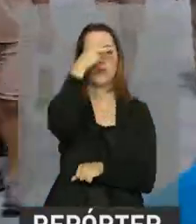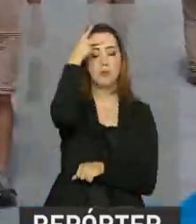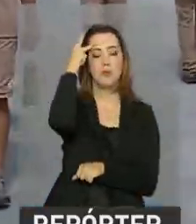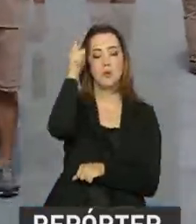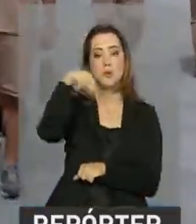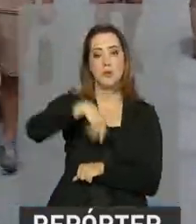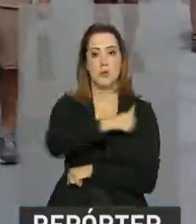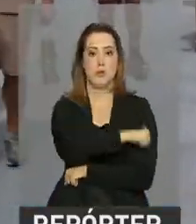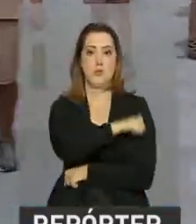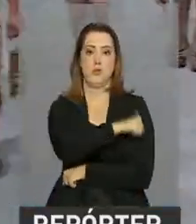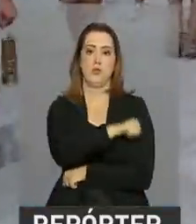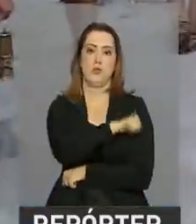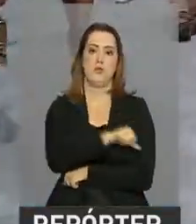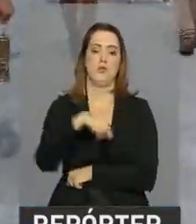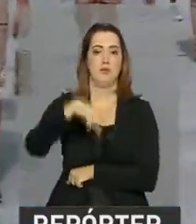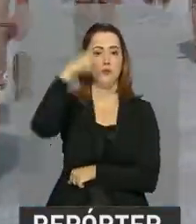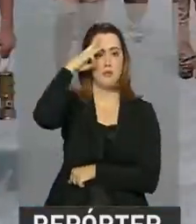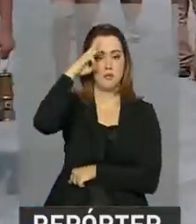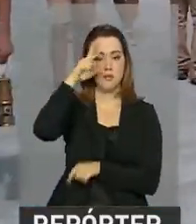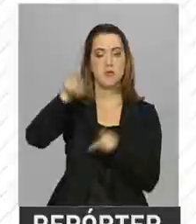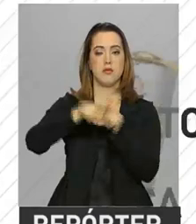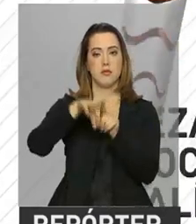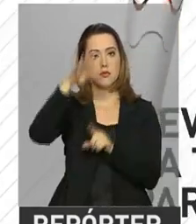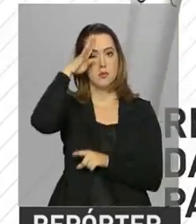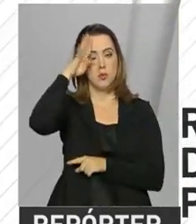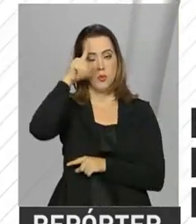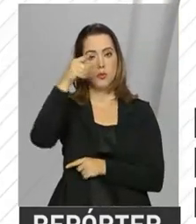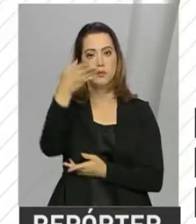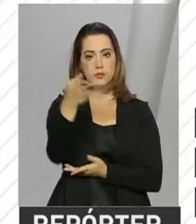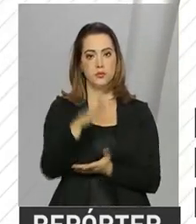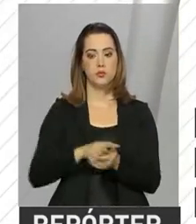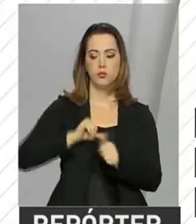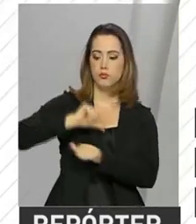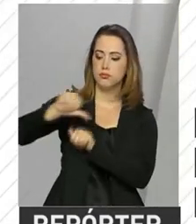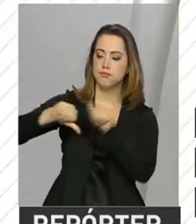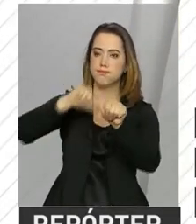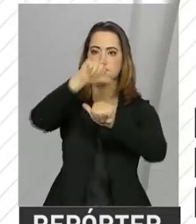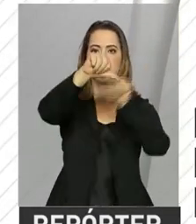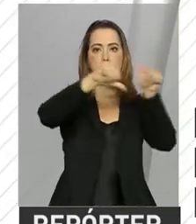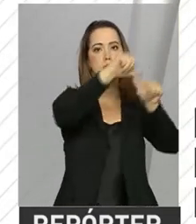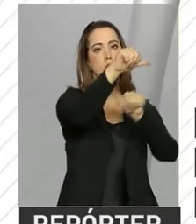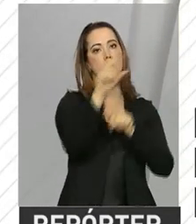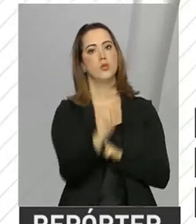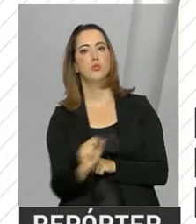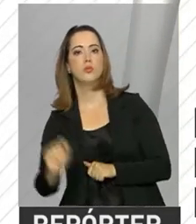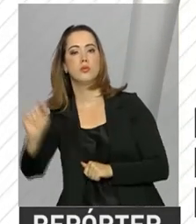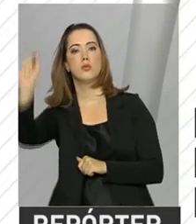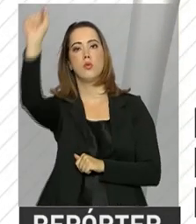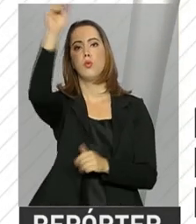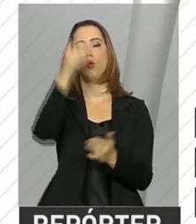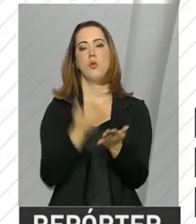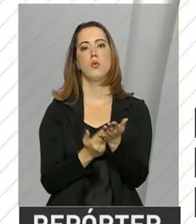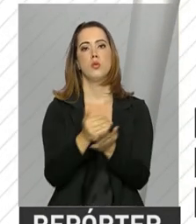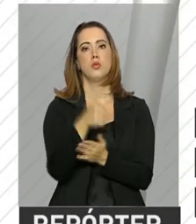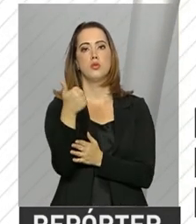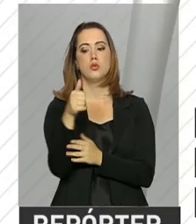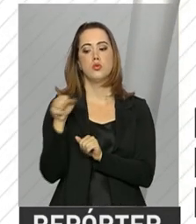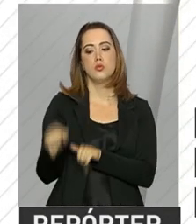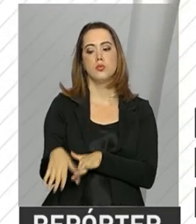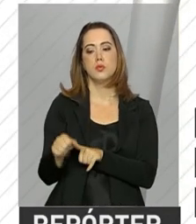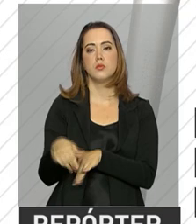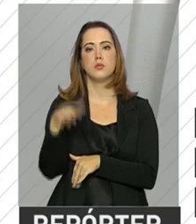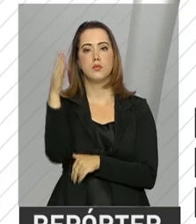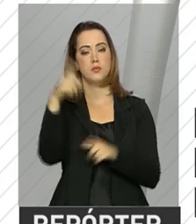no Rio de Janeiro nesta terça e quarta-feira o revezamento da Tocha paralímpica no Brasil começou no dia primeiro de setembro em